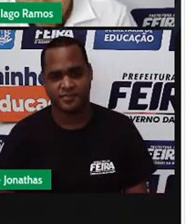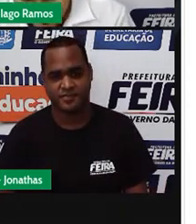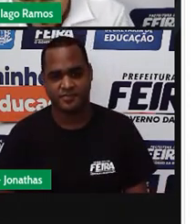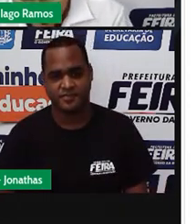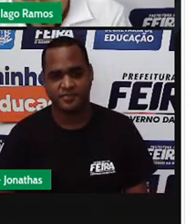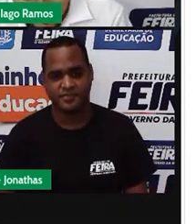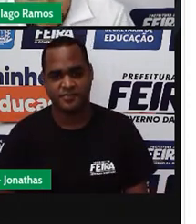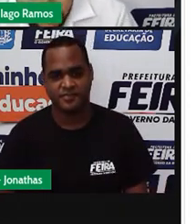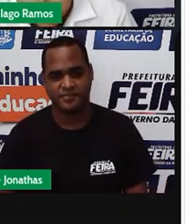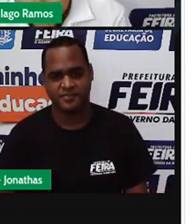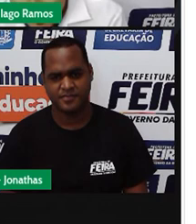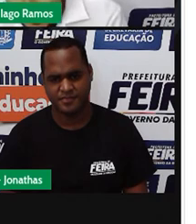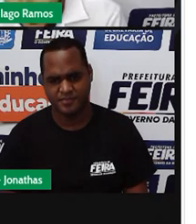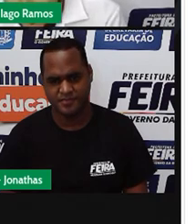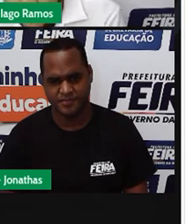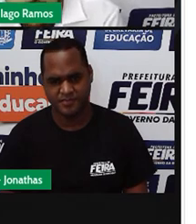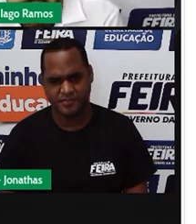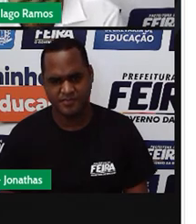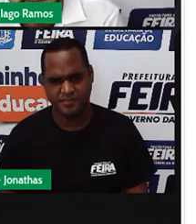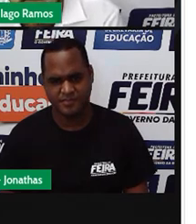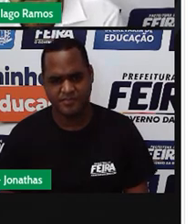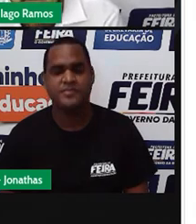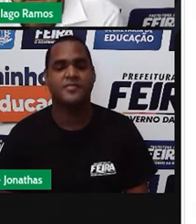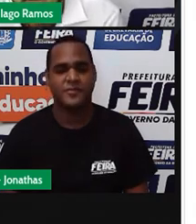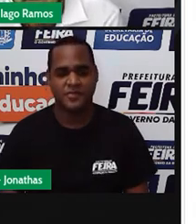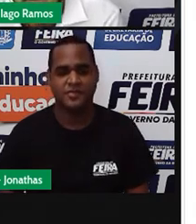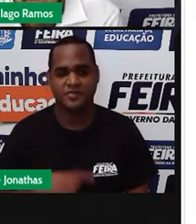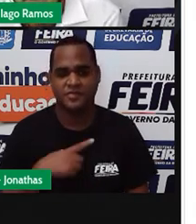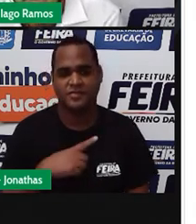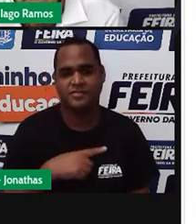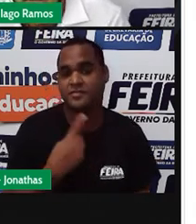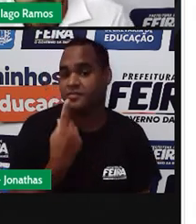e vai ficar 16